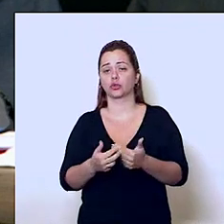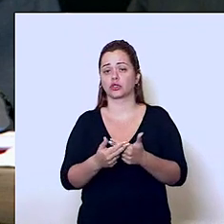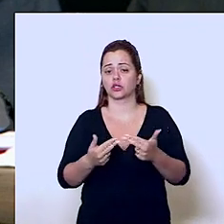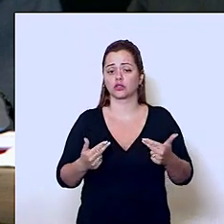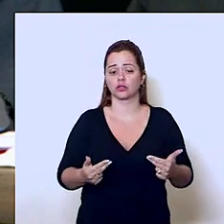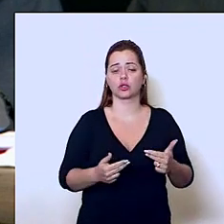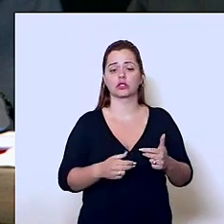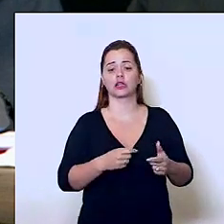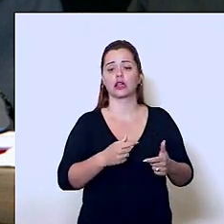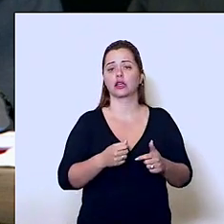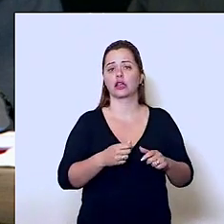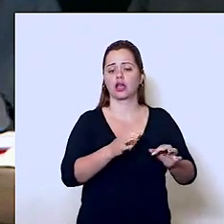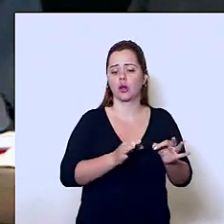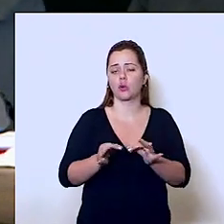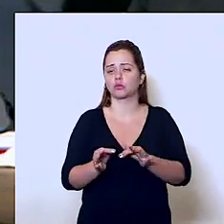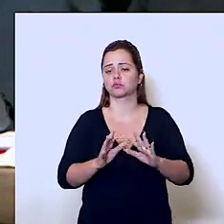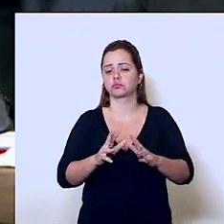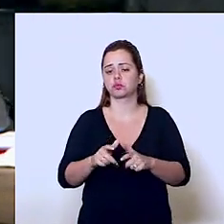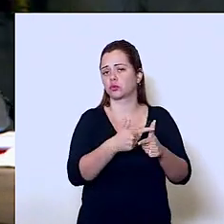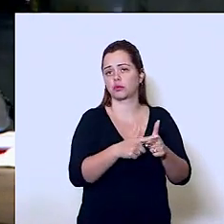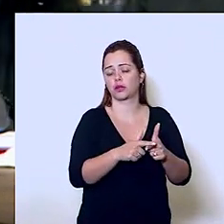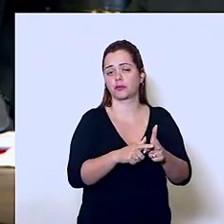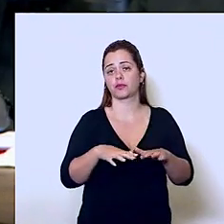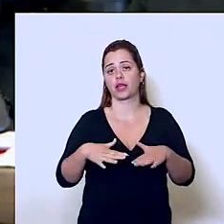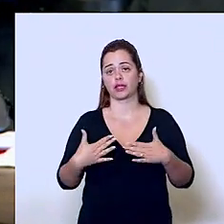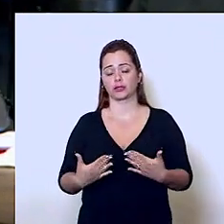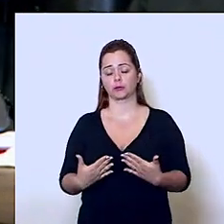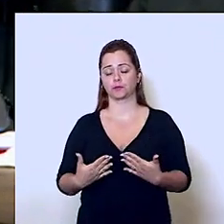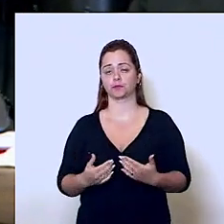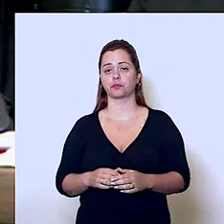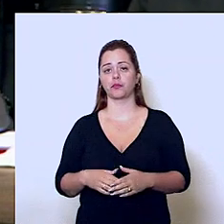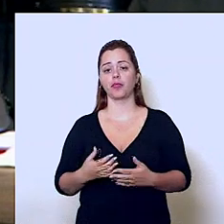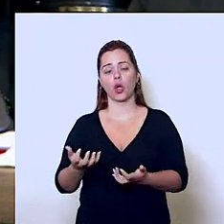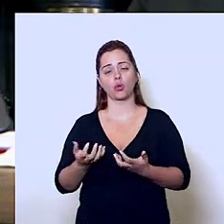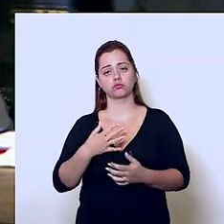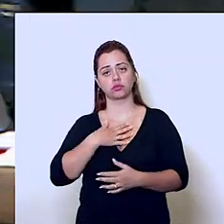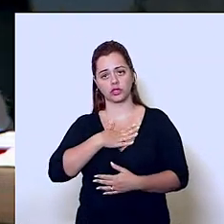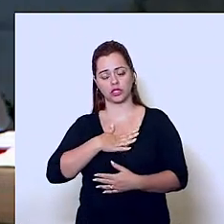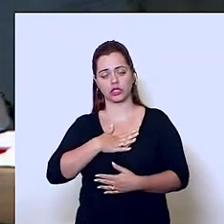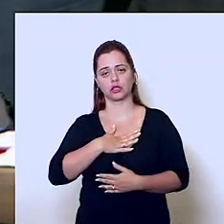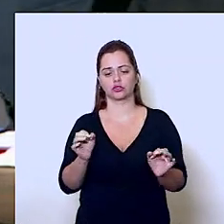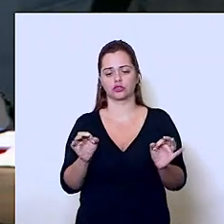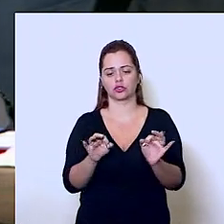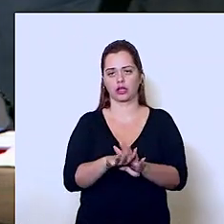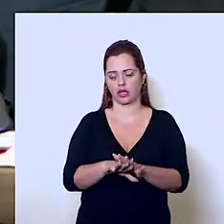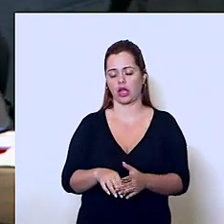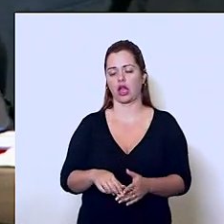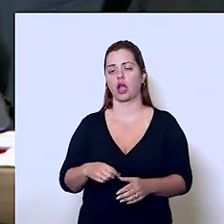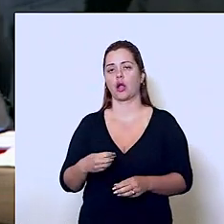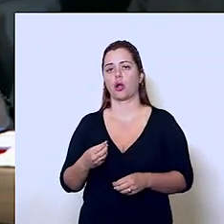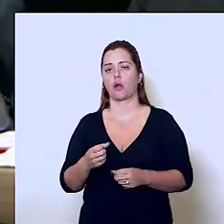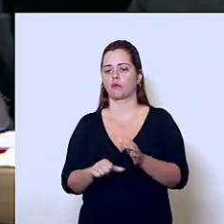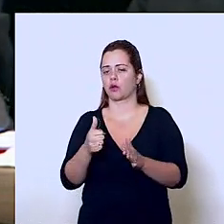marca do Paulo. E assim eu encerro. Mas eu queria terminar com uma alusão pessoal que, para nós, Estela, eu